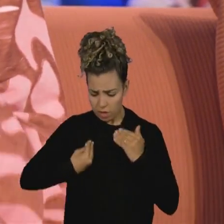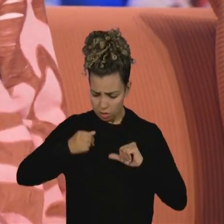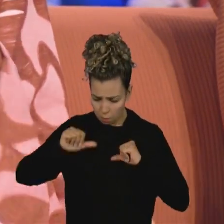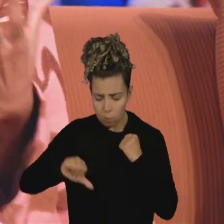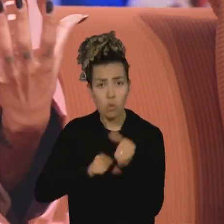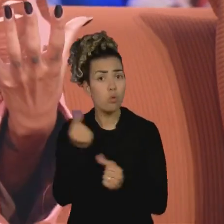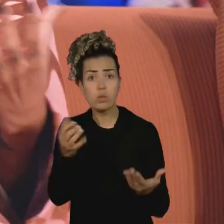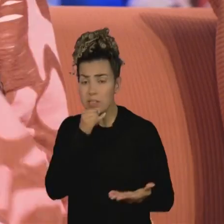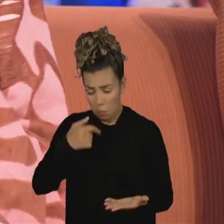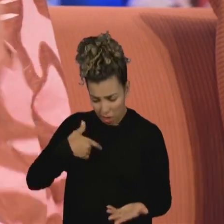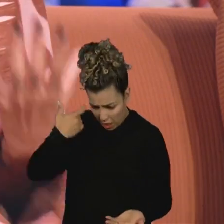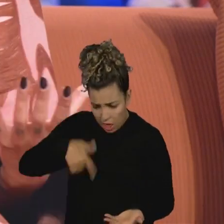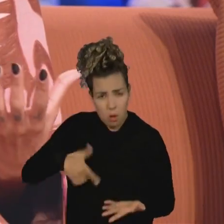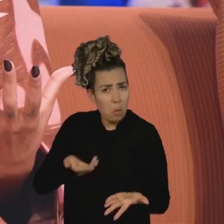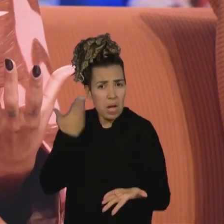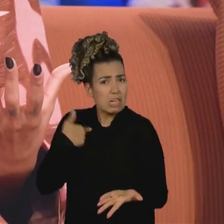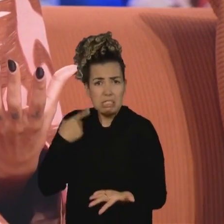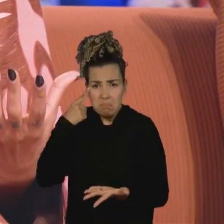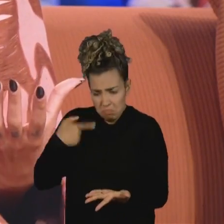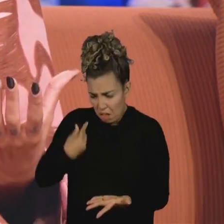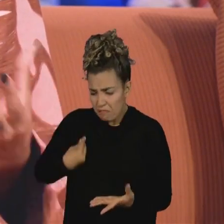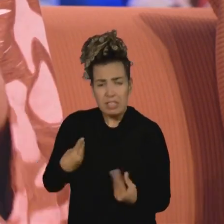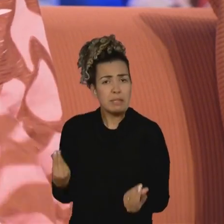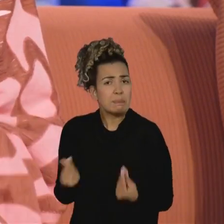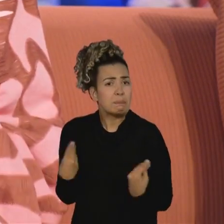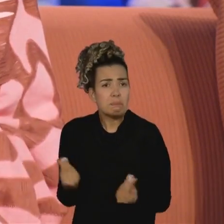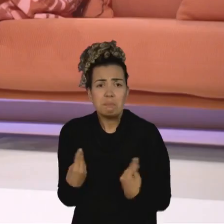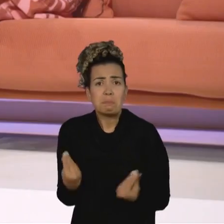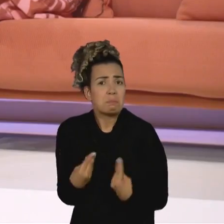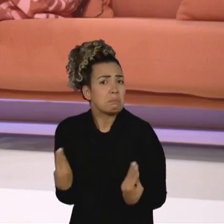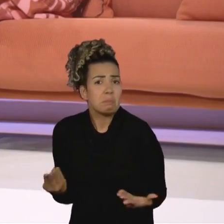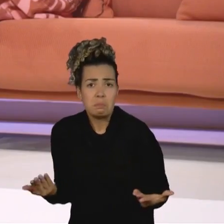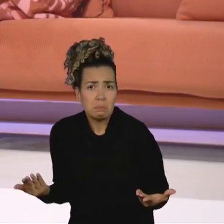pessoa que eu não tinha perspectiva de vida nenhuma, né?